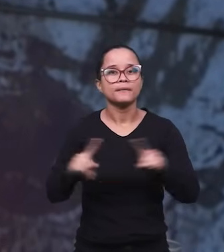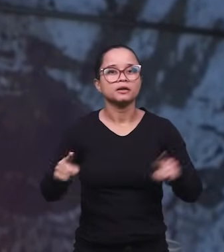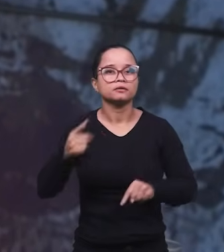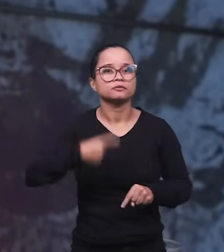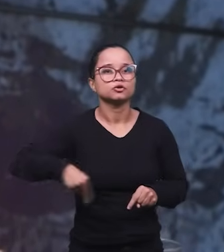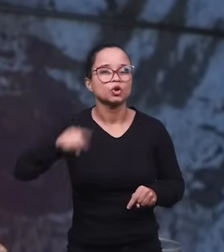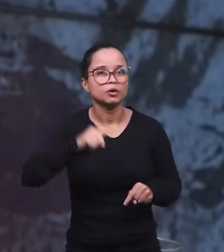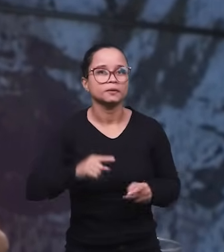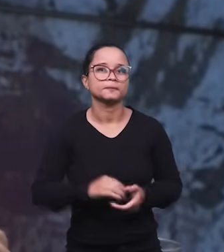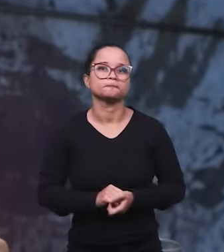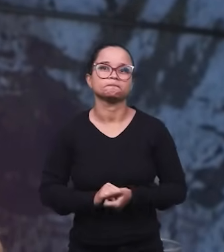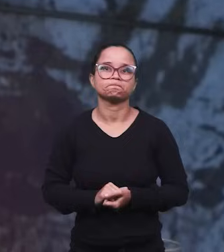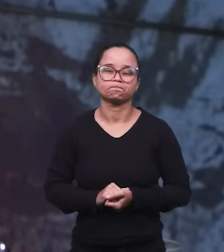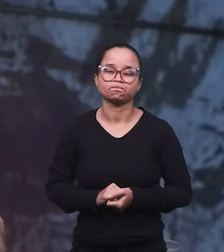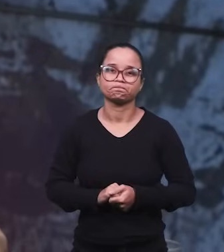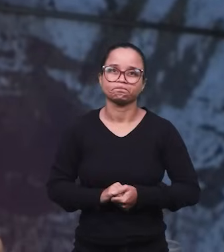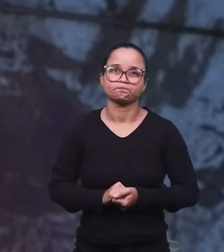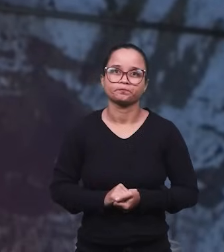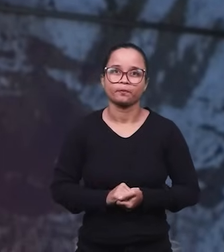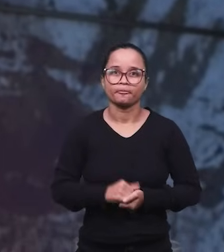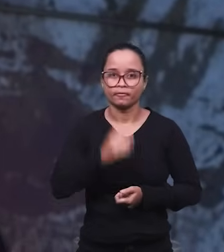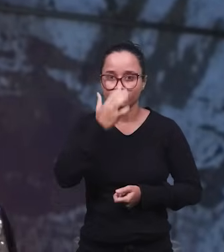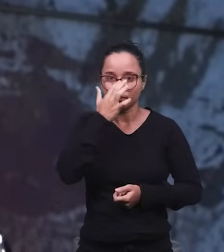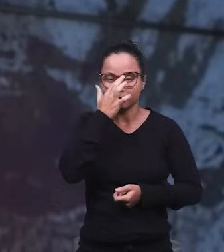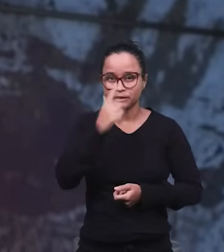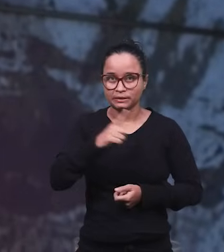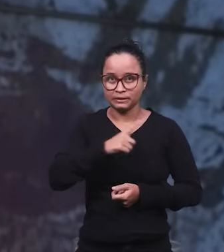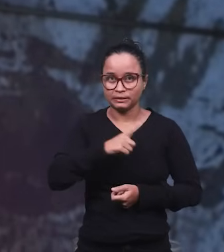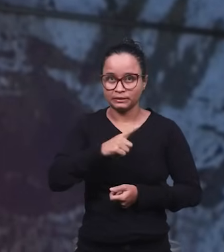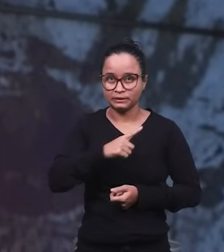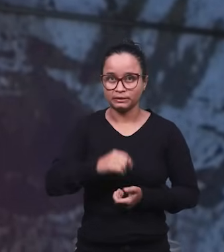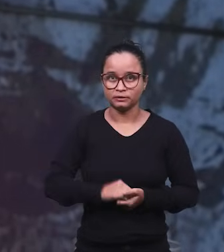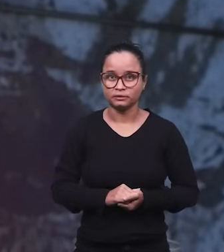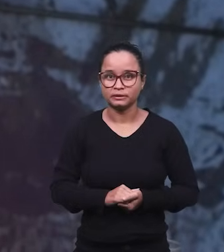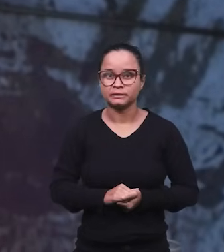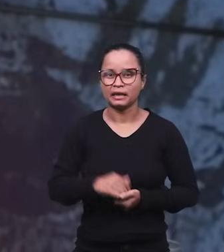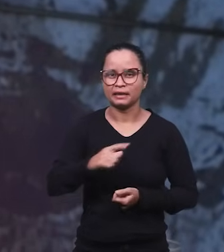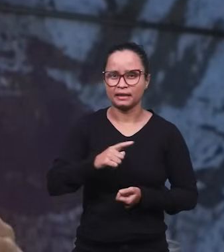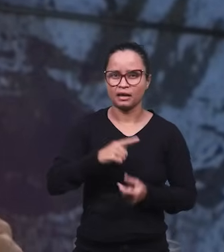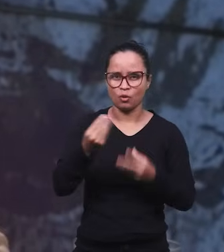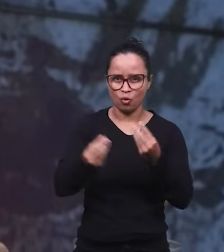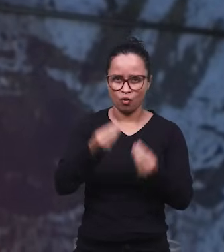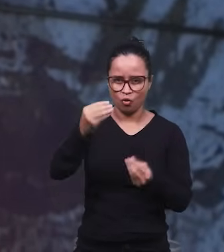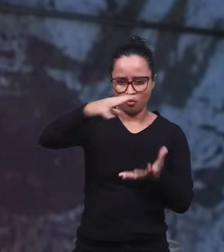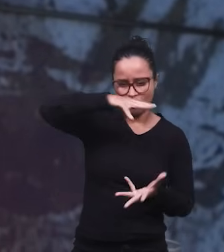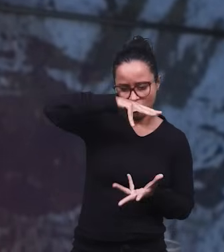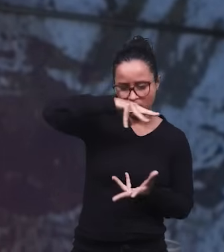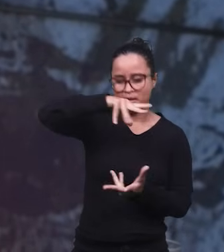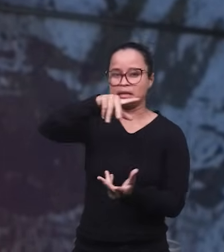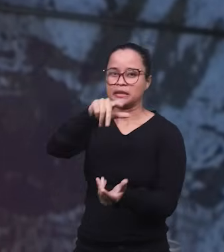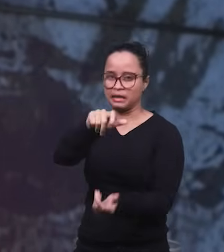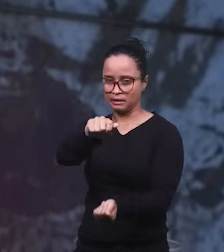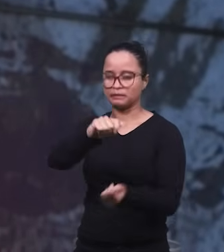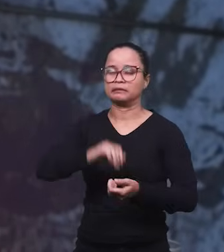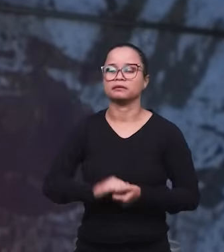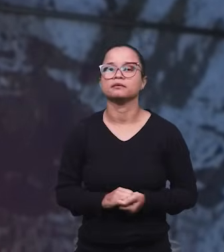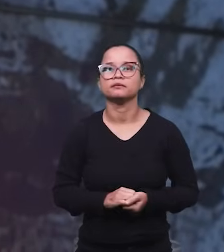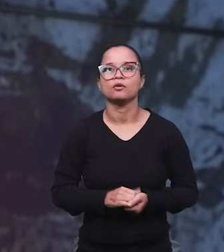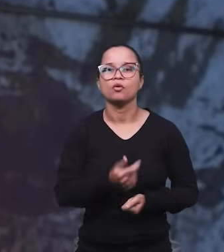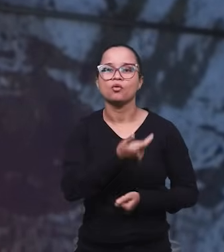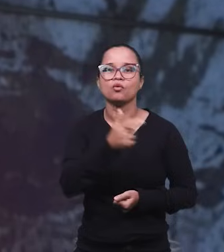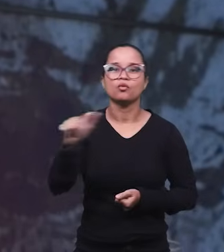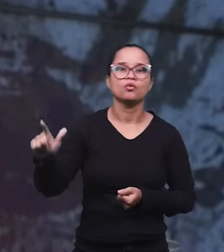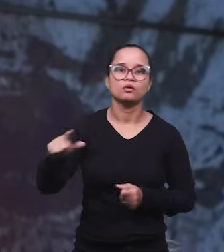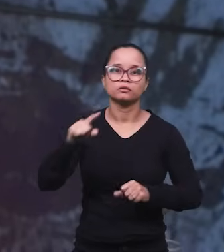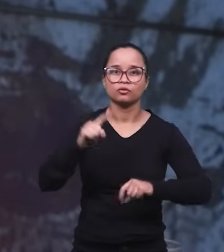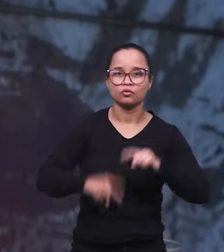vamos para objetos macroscópicos, como planetas e outros